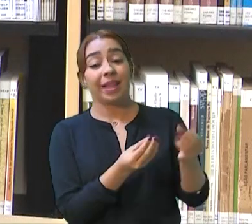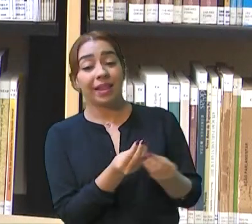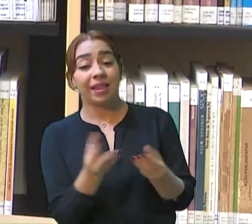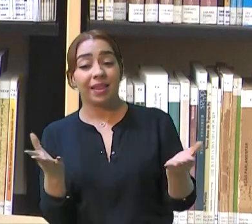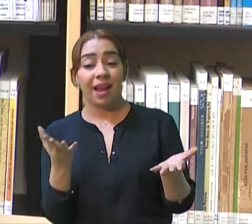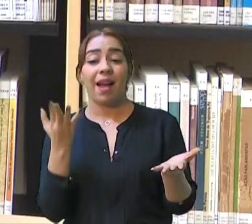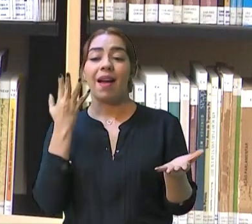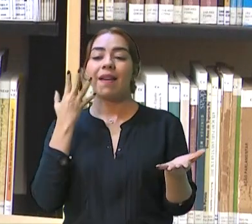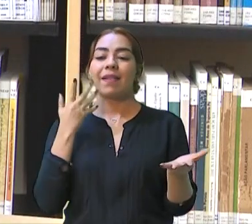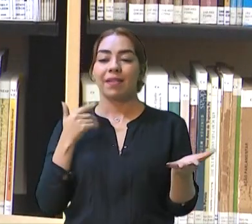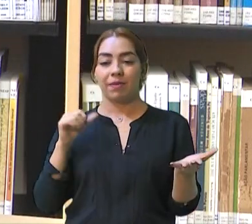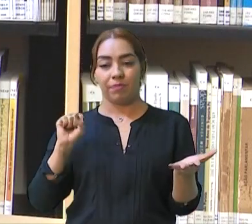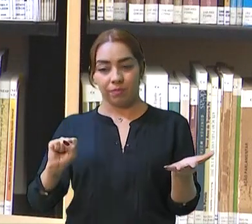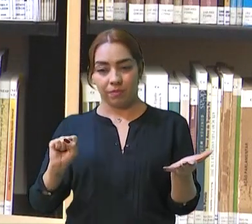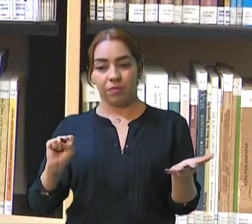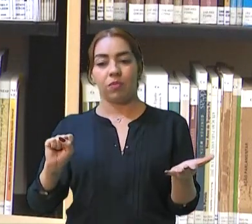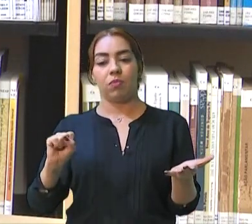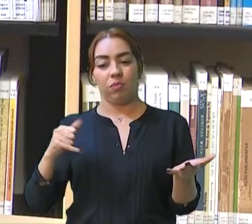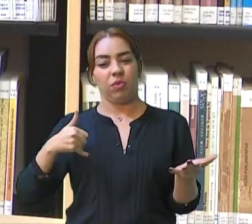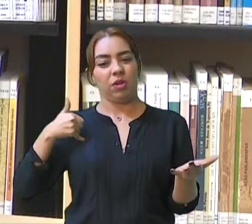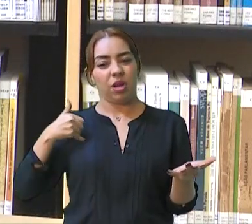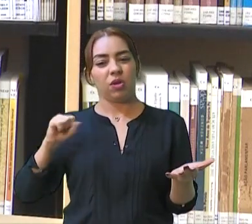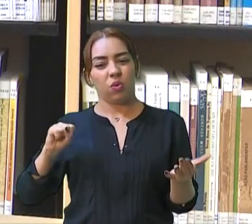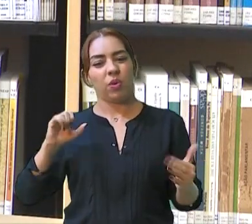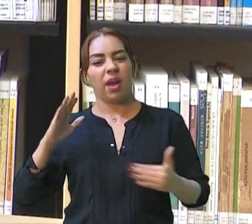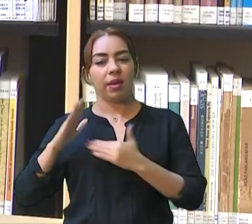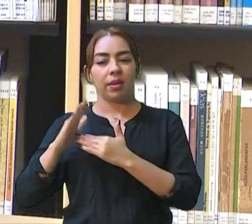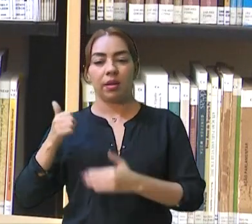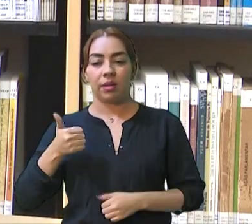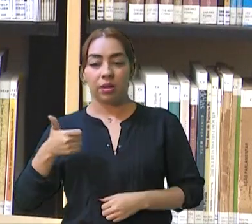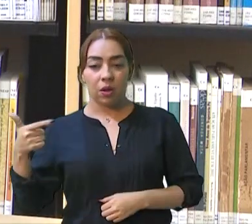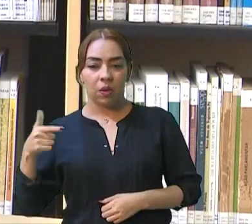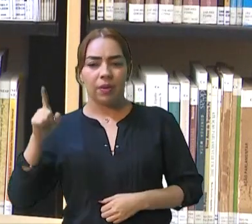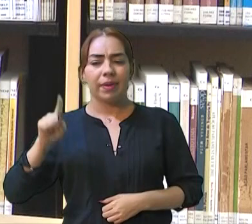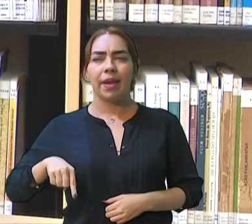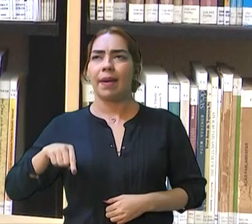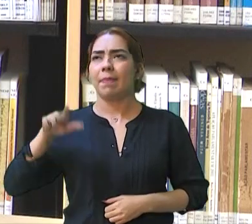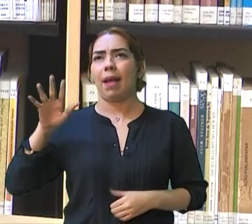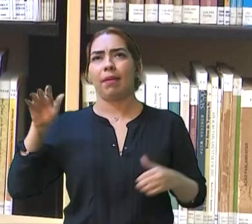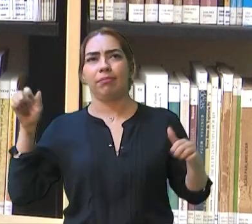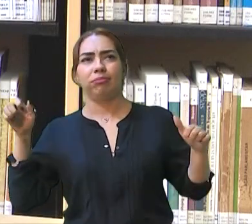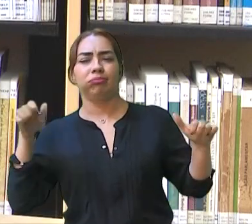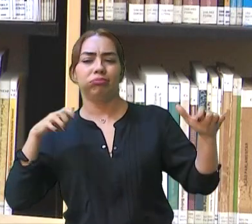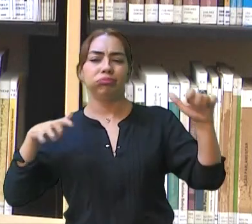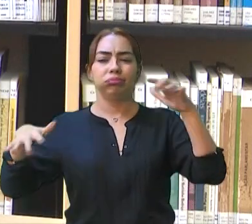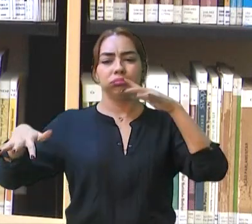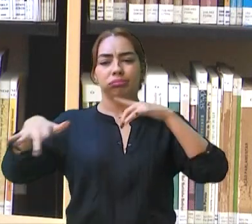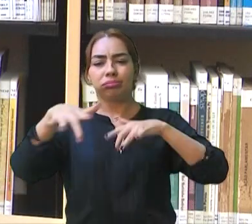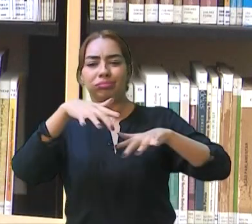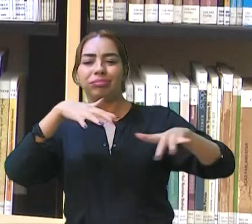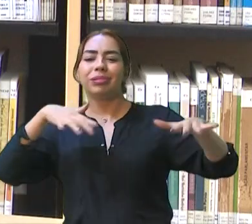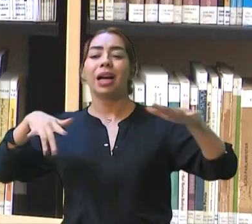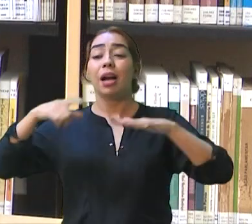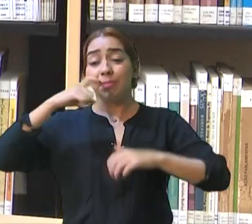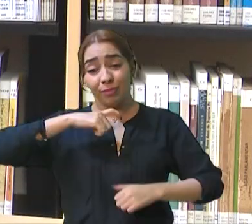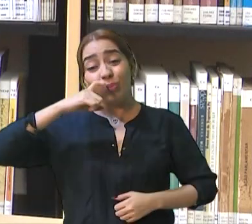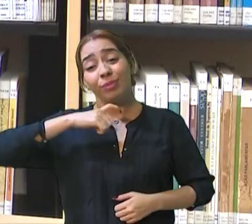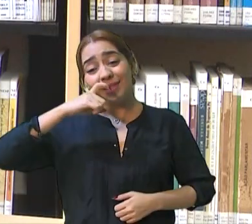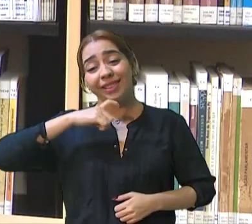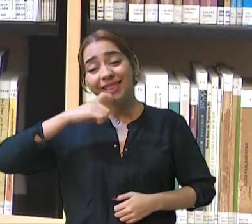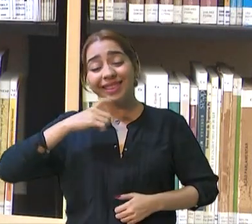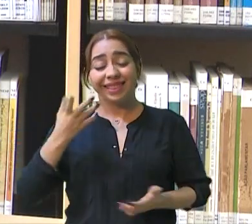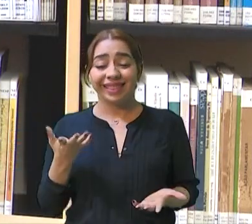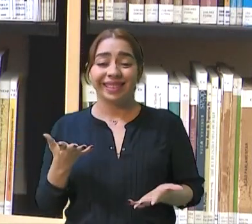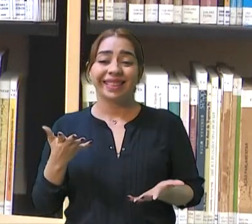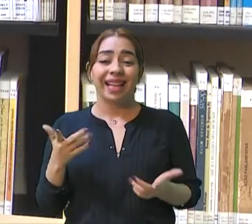de idade. As histórias também eram muito fantasiosas, histórias que não se aplicavam à realidade. Como a Marvel começou